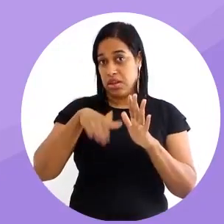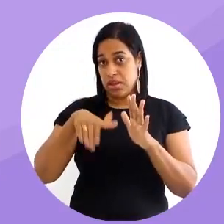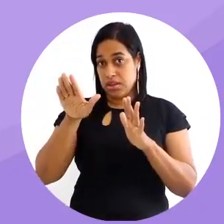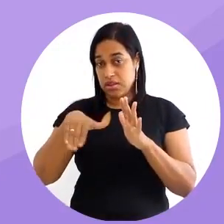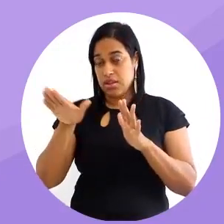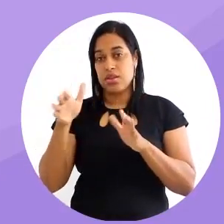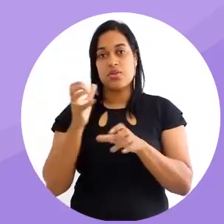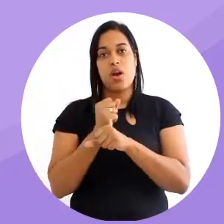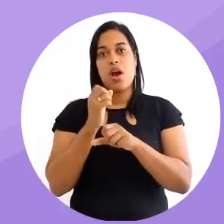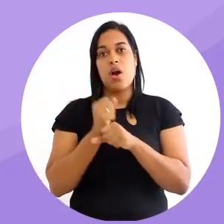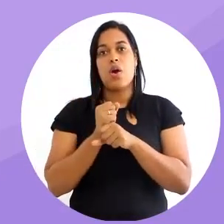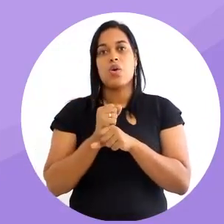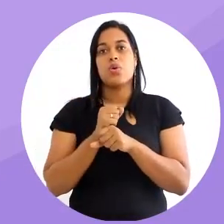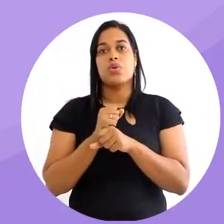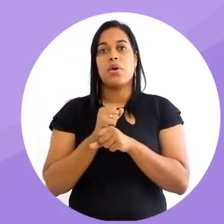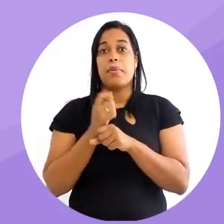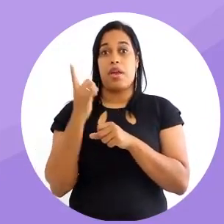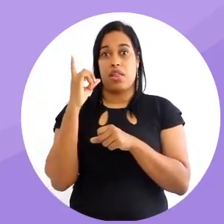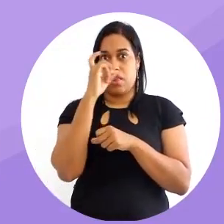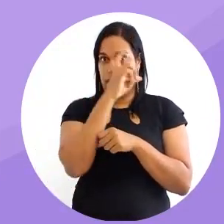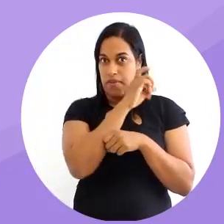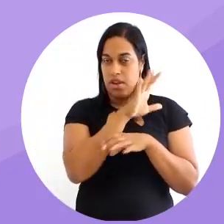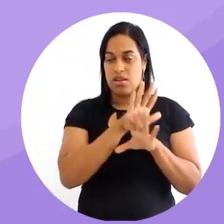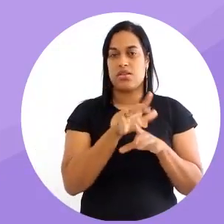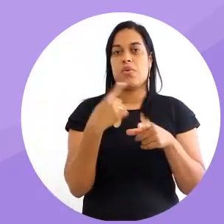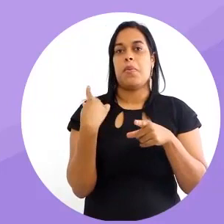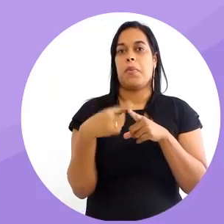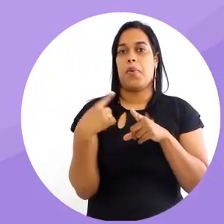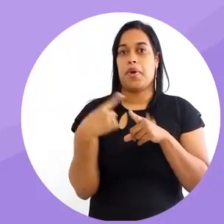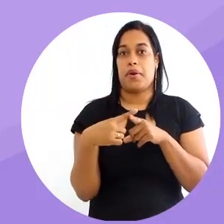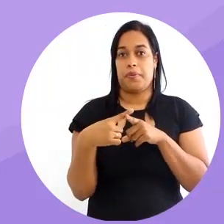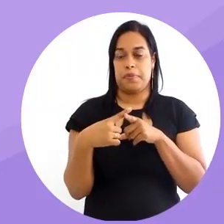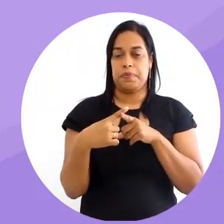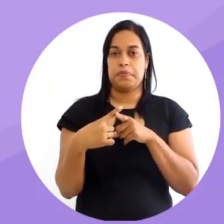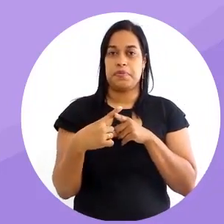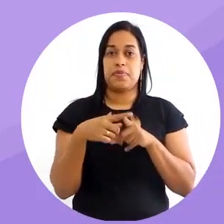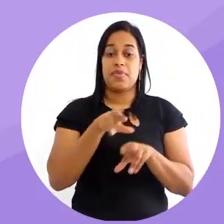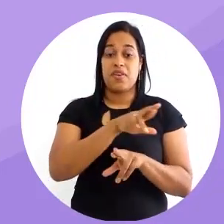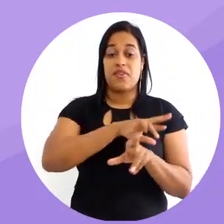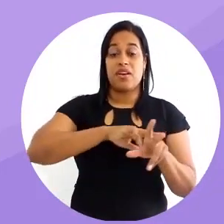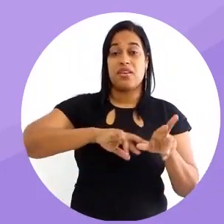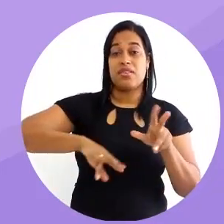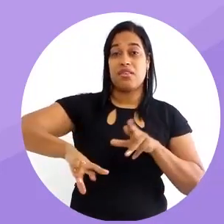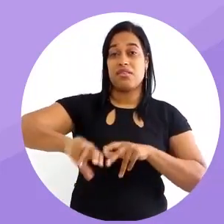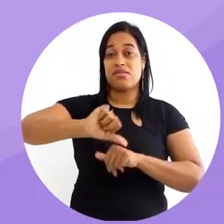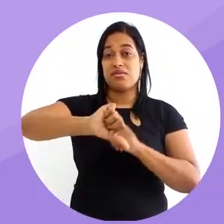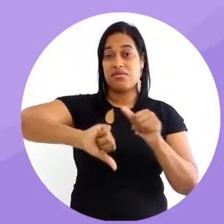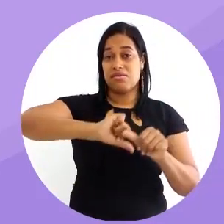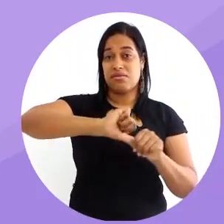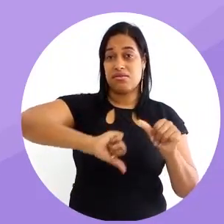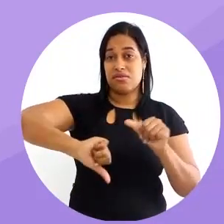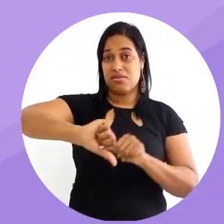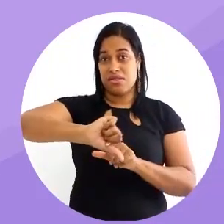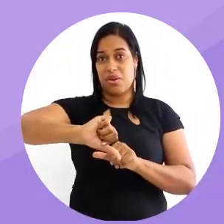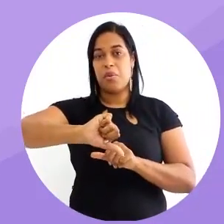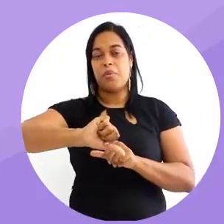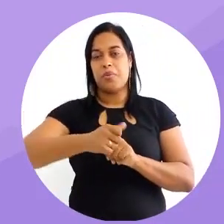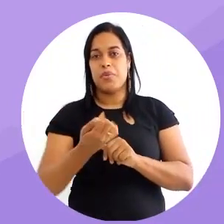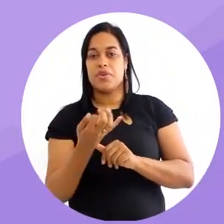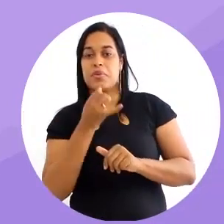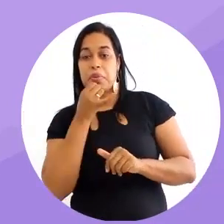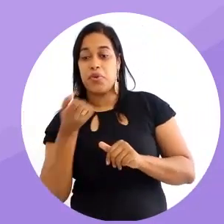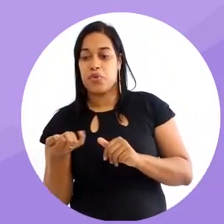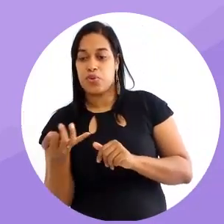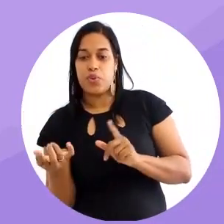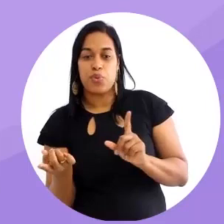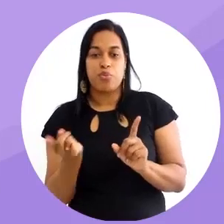tintas e massas, o cálculo ele é um pouco mais criterioso, porque nesse caso, a variação de o rendimento da demão de